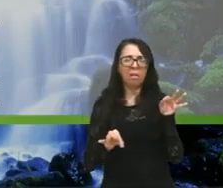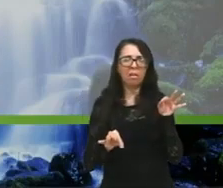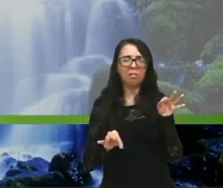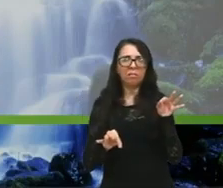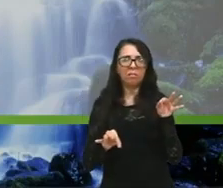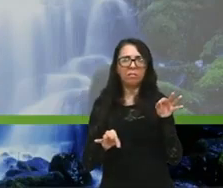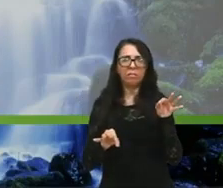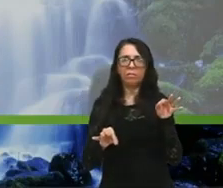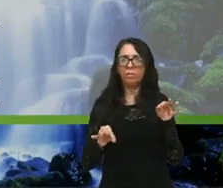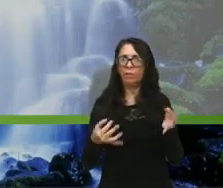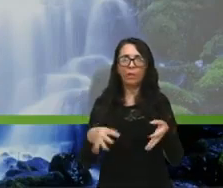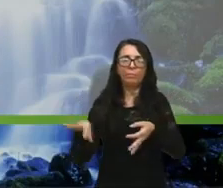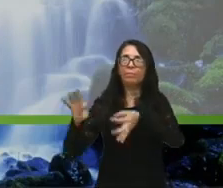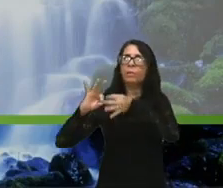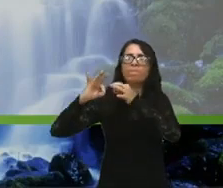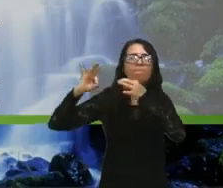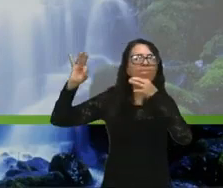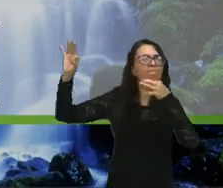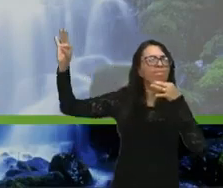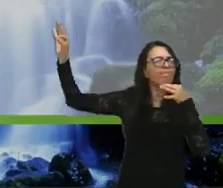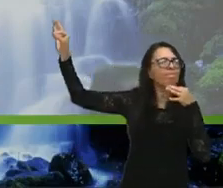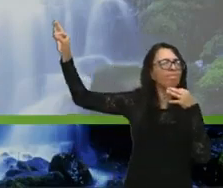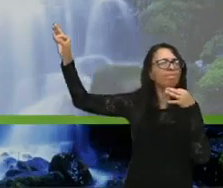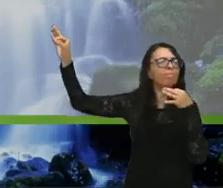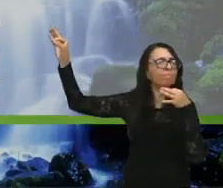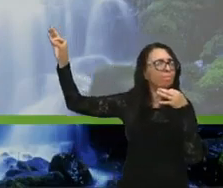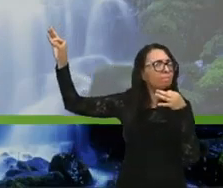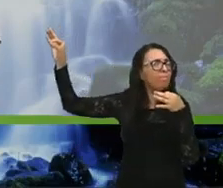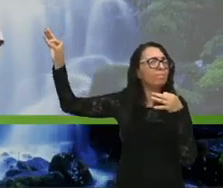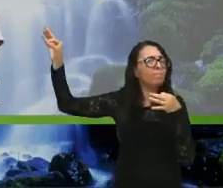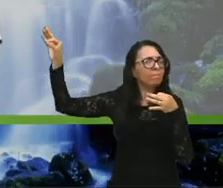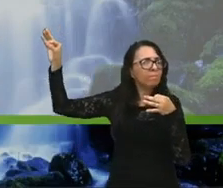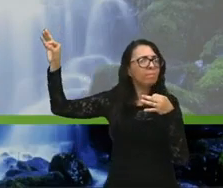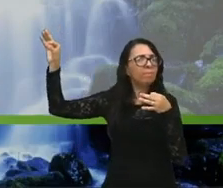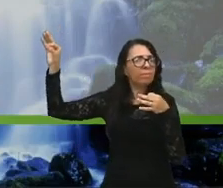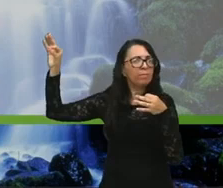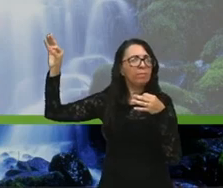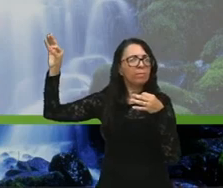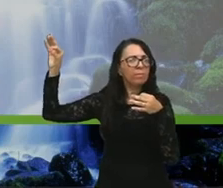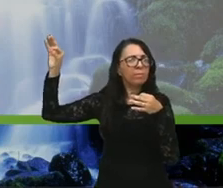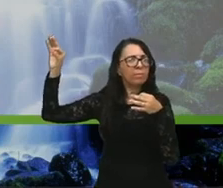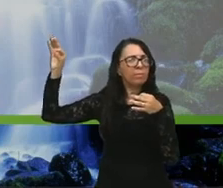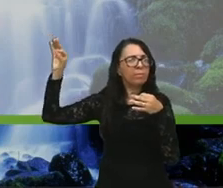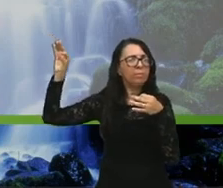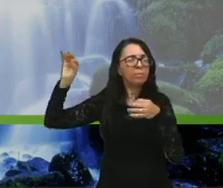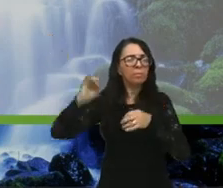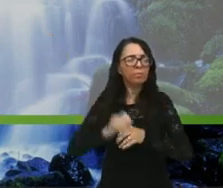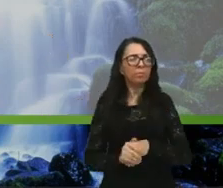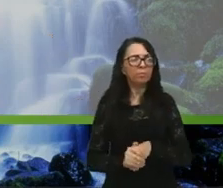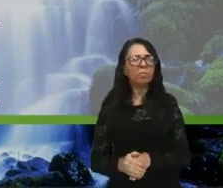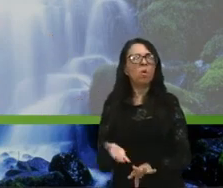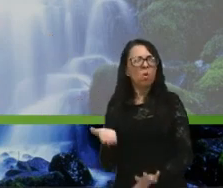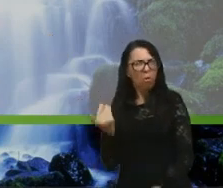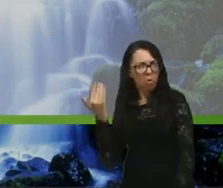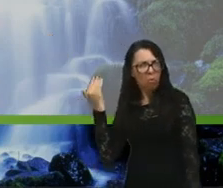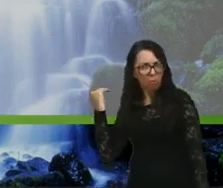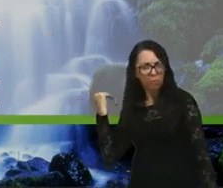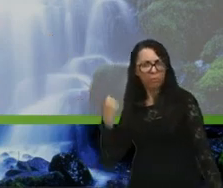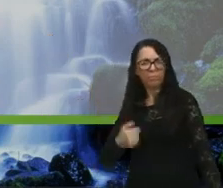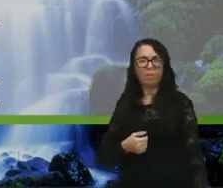Santo. Ananias e Safira esconderam e mentiram, não para